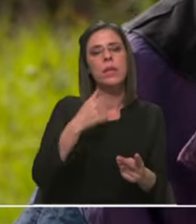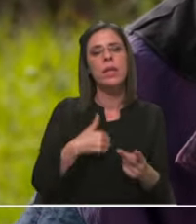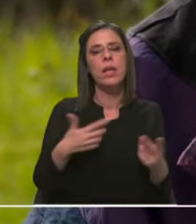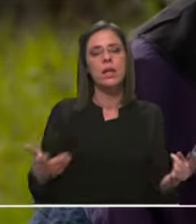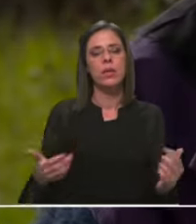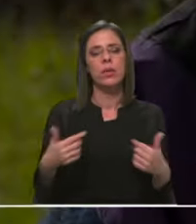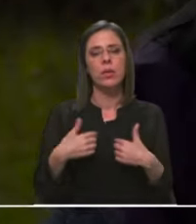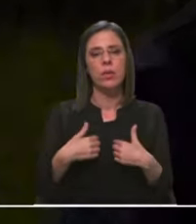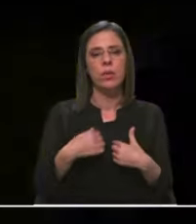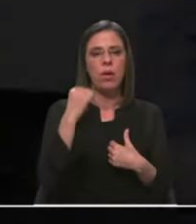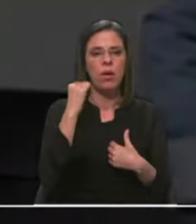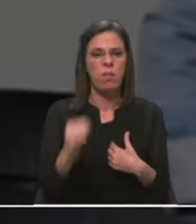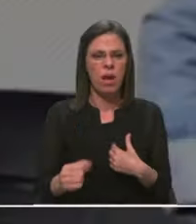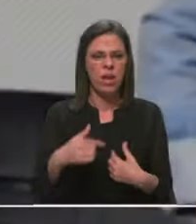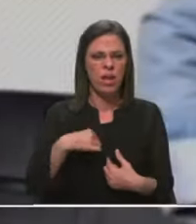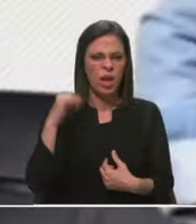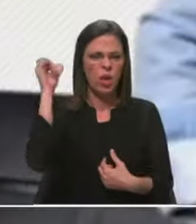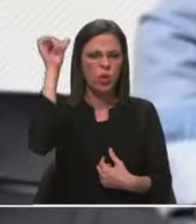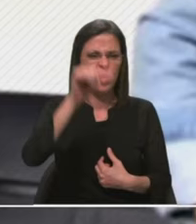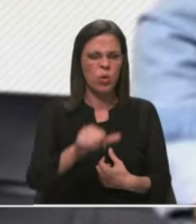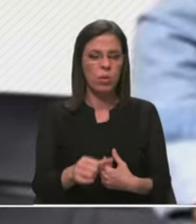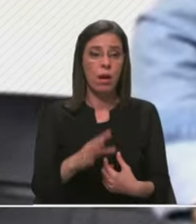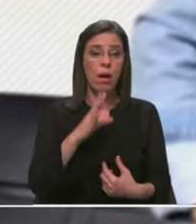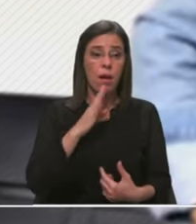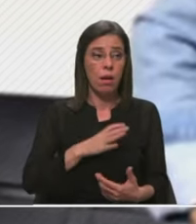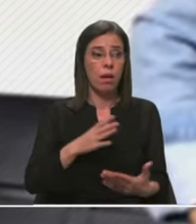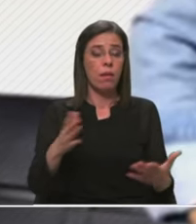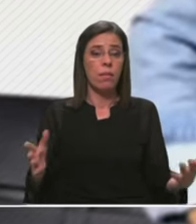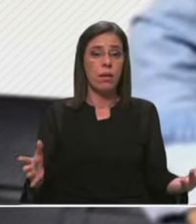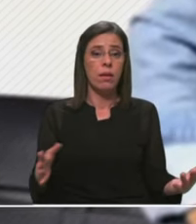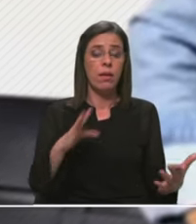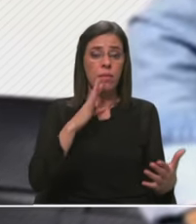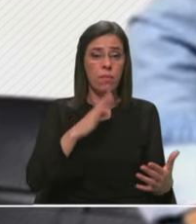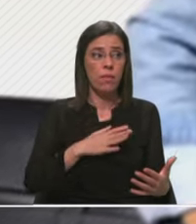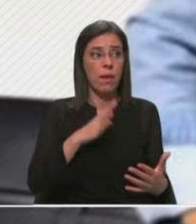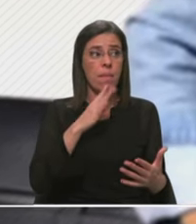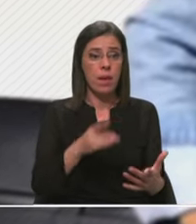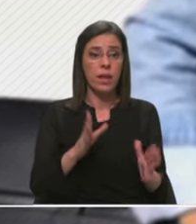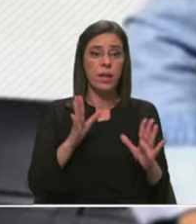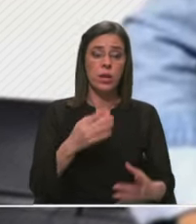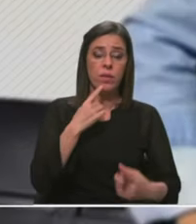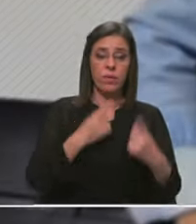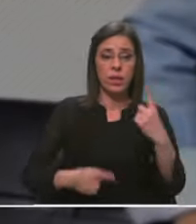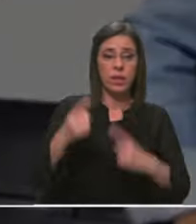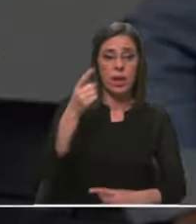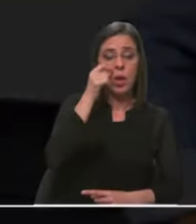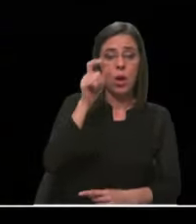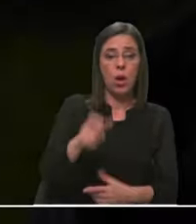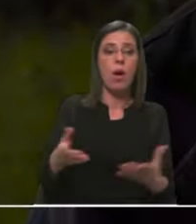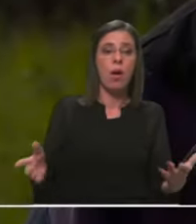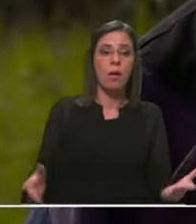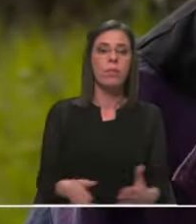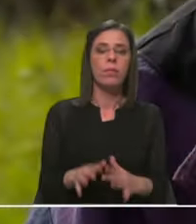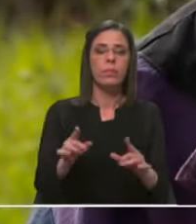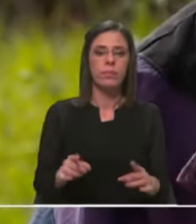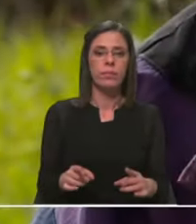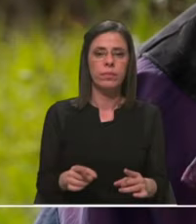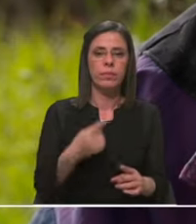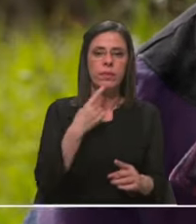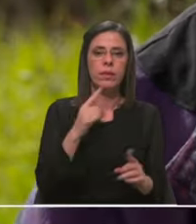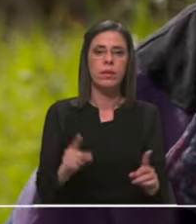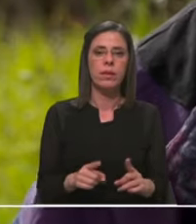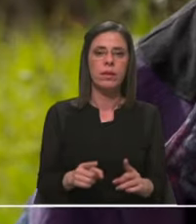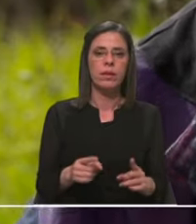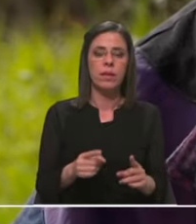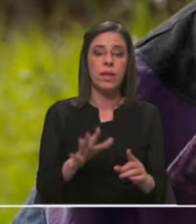que eu fui eu que matei a minha sobrinha até a minha filha querem minha filha disse mãe tens que fazer quea deste homem porque ele não está aer